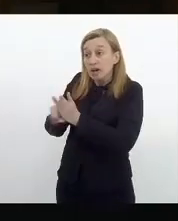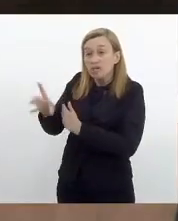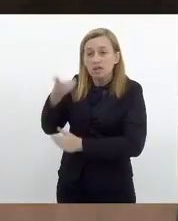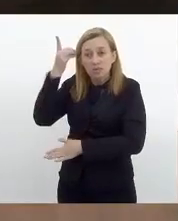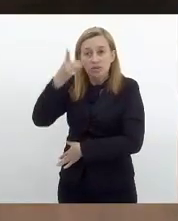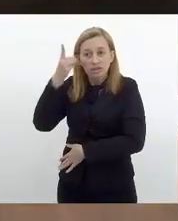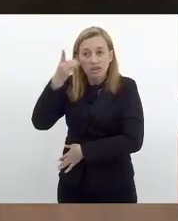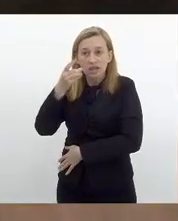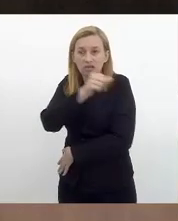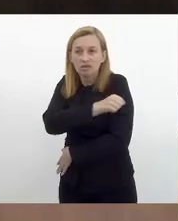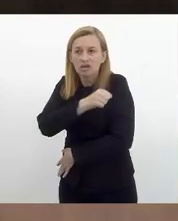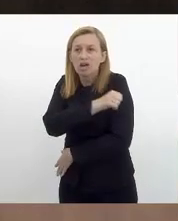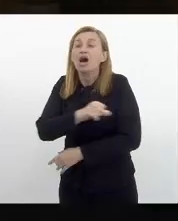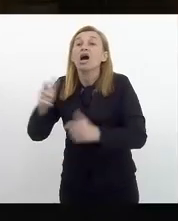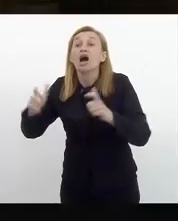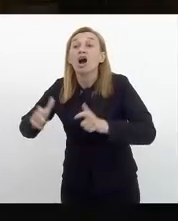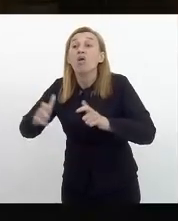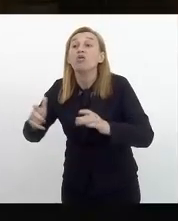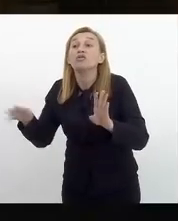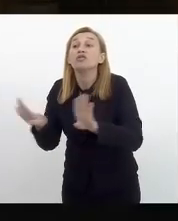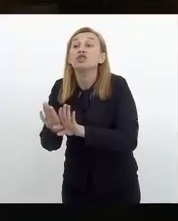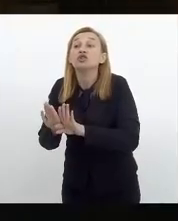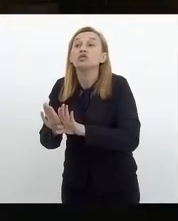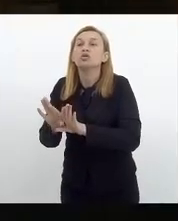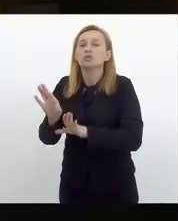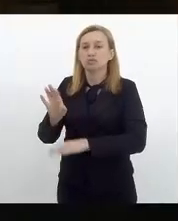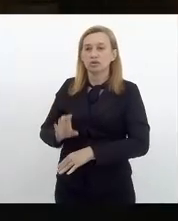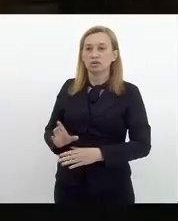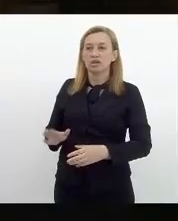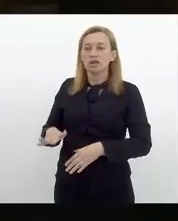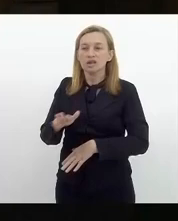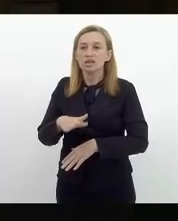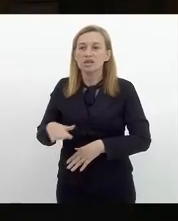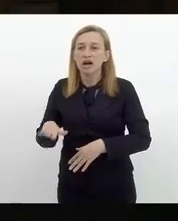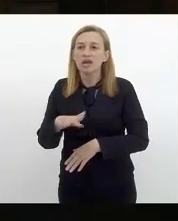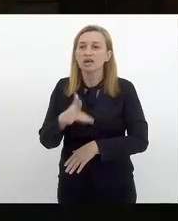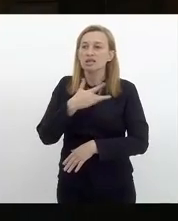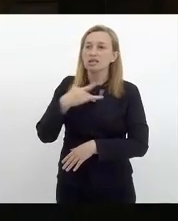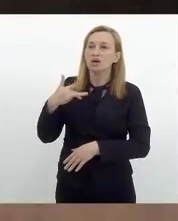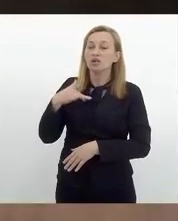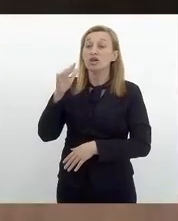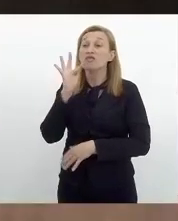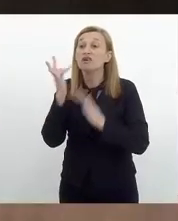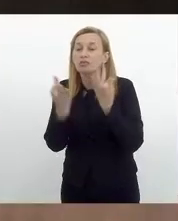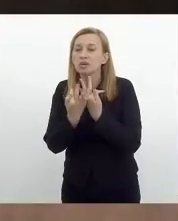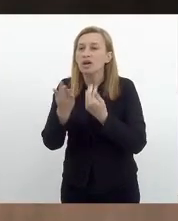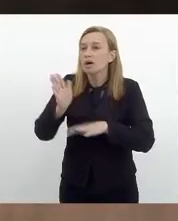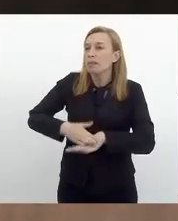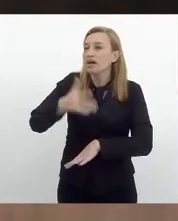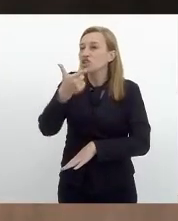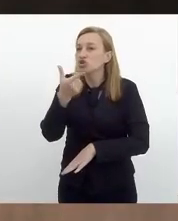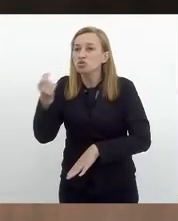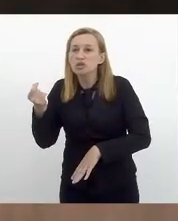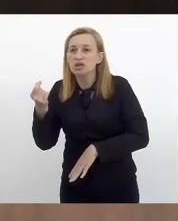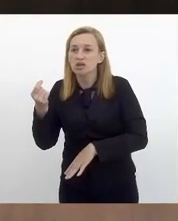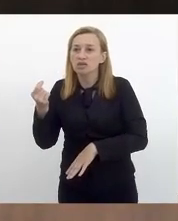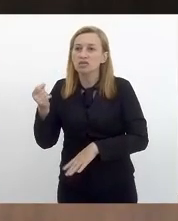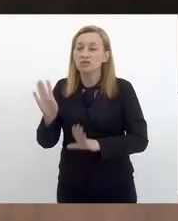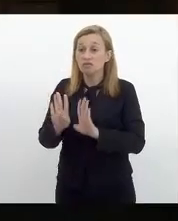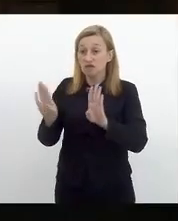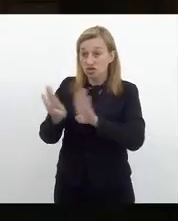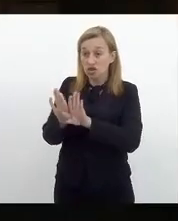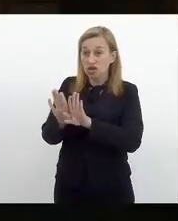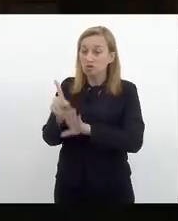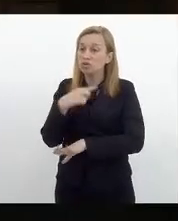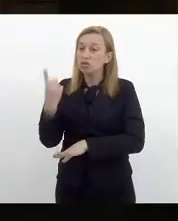Rejane Aonde foram o fechamento dessas equipes de saúde da Clínica da Família foram mais de 200 fechadas no